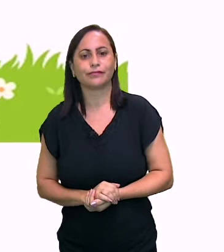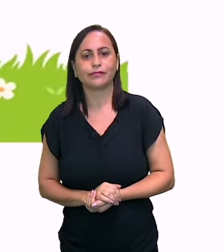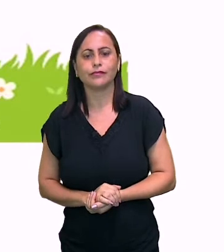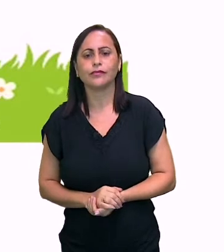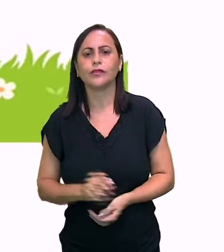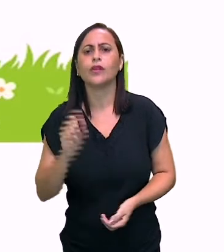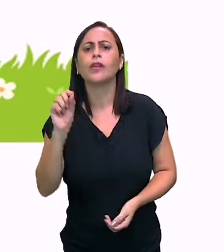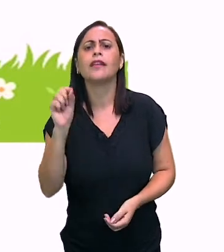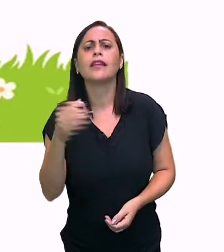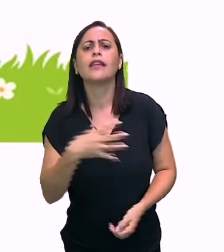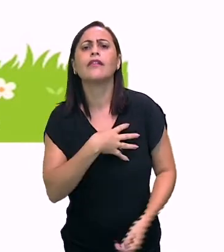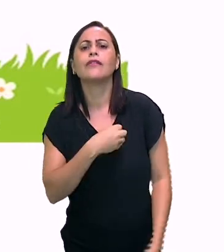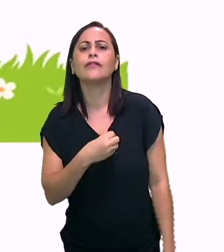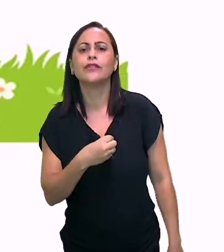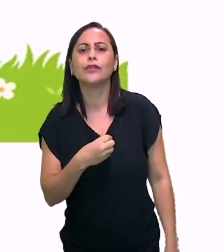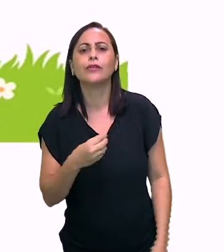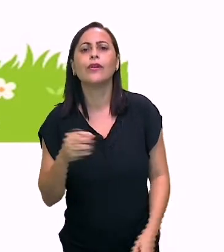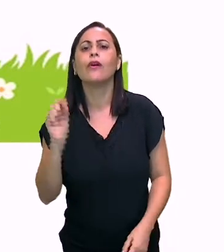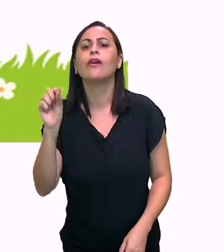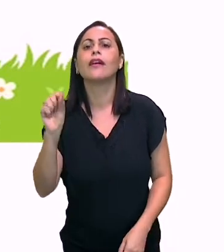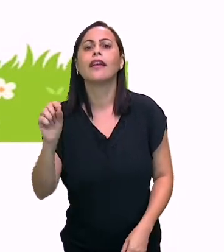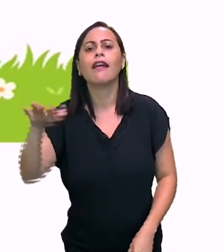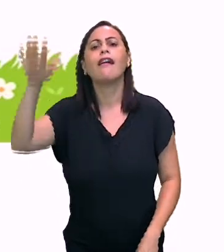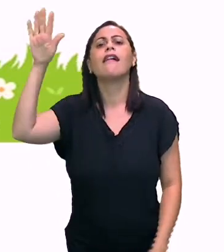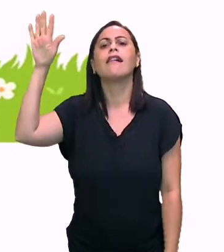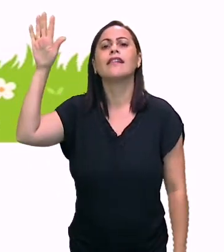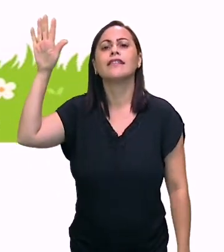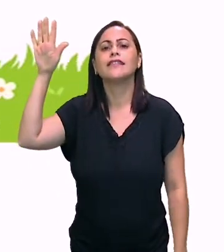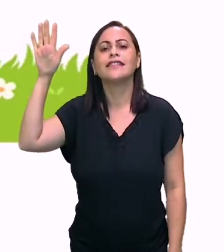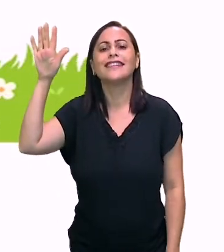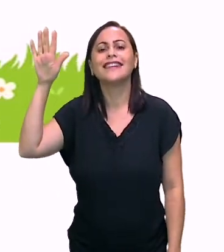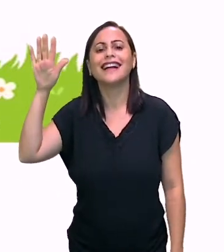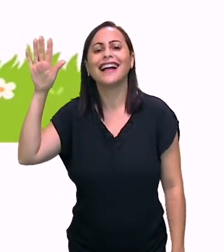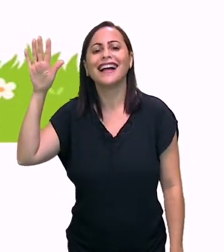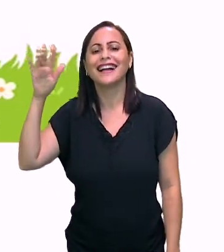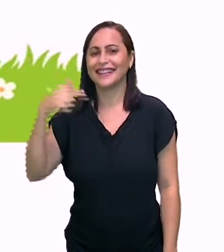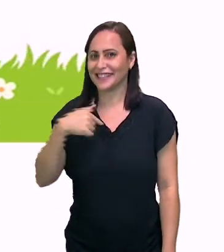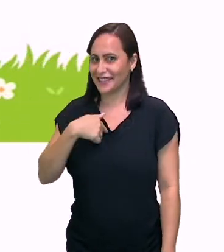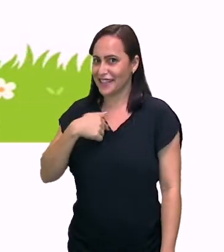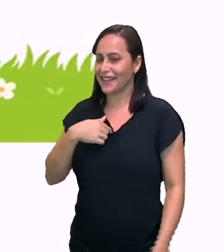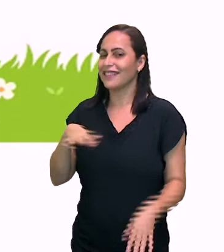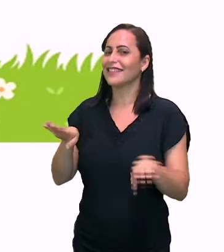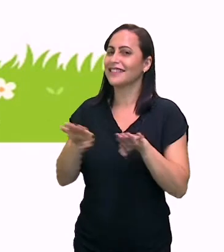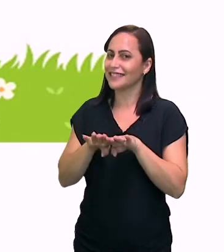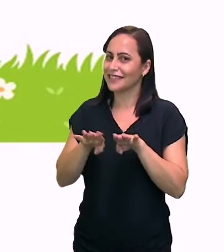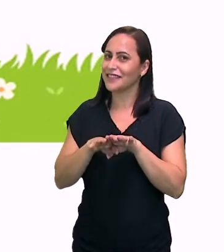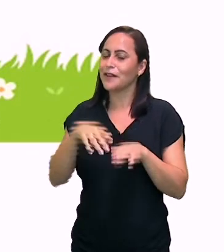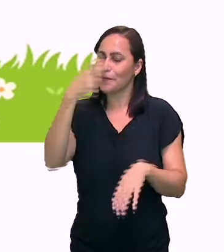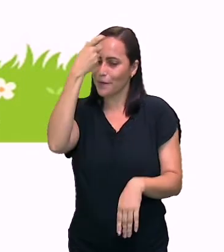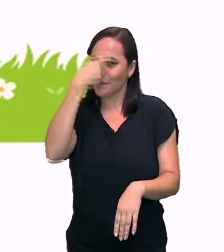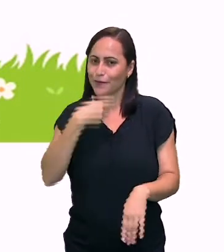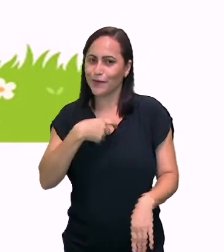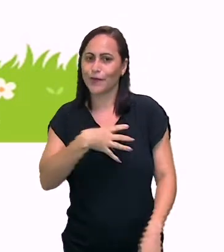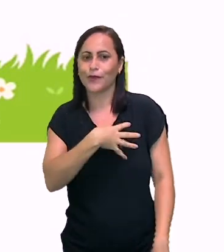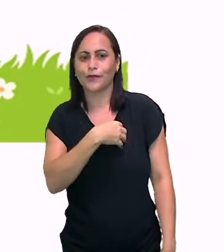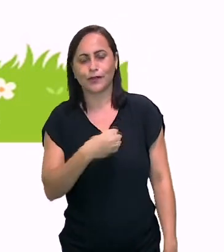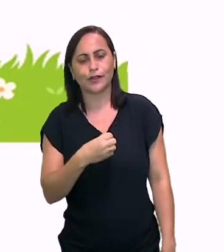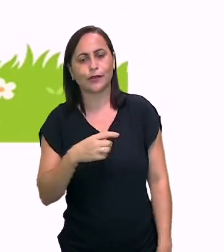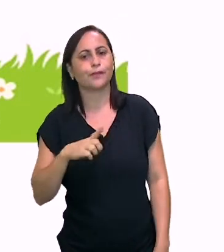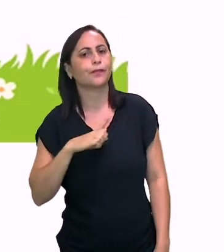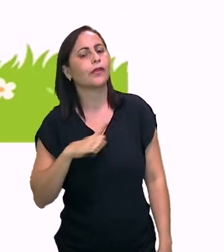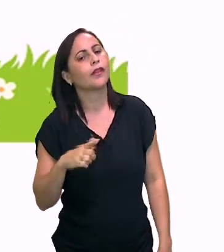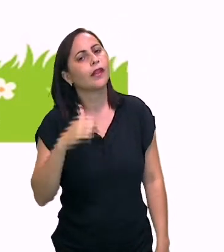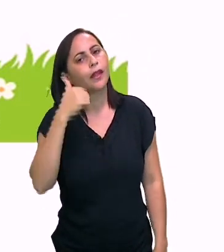Quem aí é filho? Levanta a mão para eu ver. Eu também sou filha. Eu tenho uma mãe,